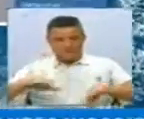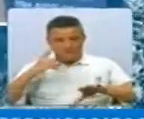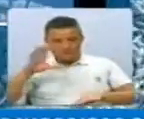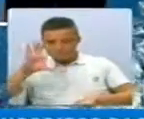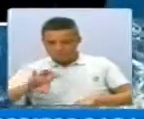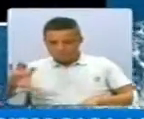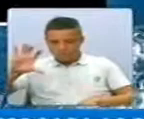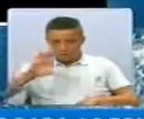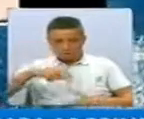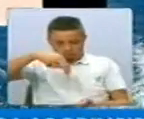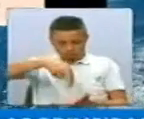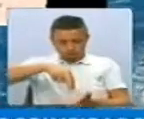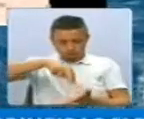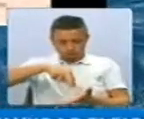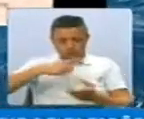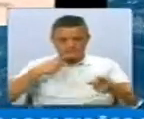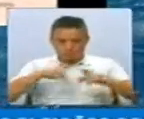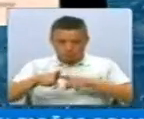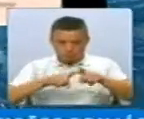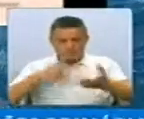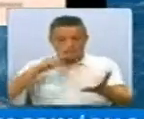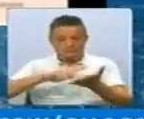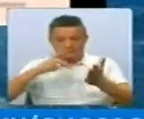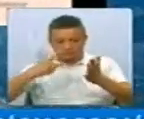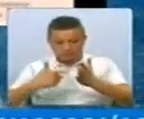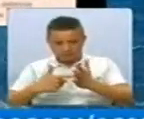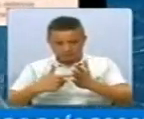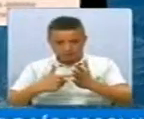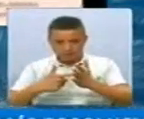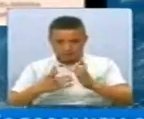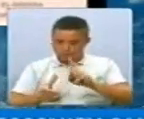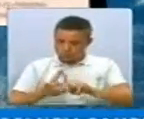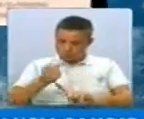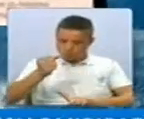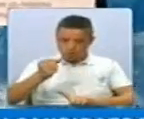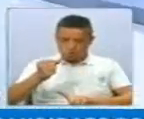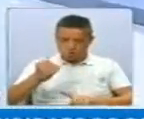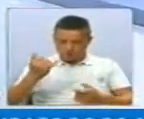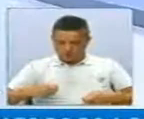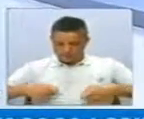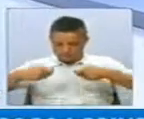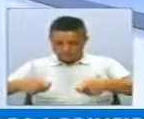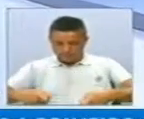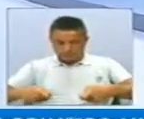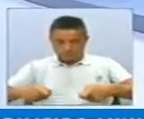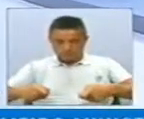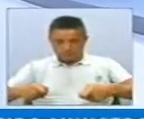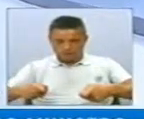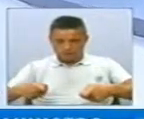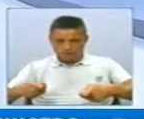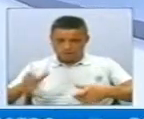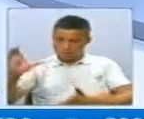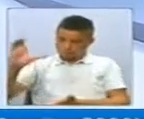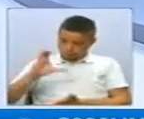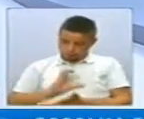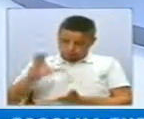se afirmar do ponto de vista da política tecnológica e dos frutos tecnológicos do seu investimento e tentar atrair